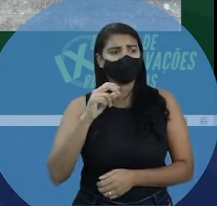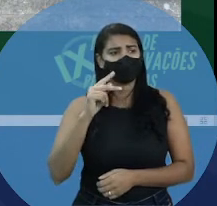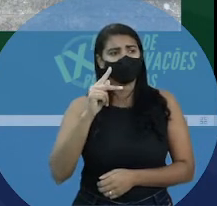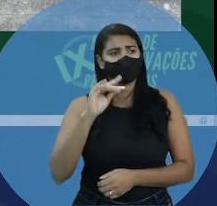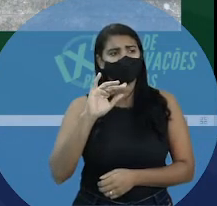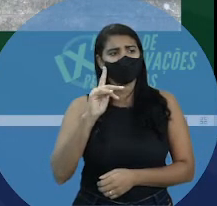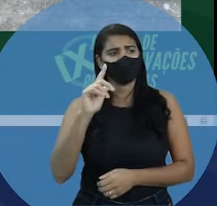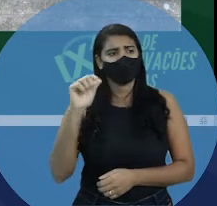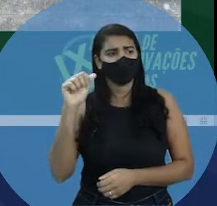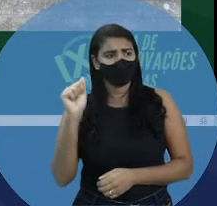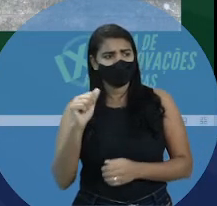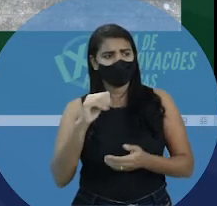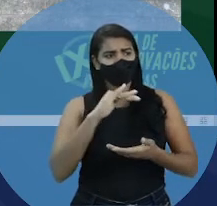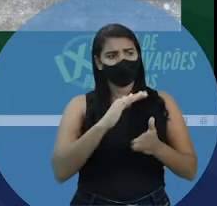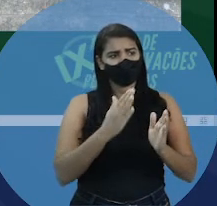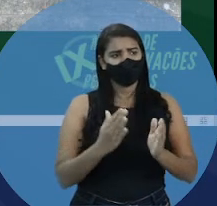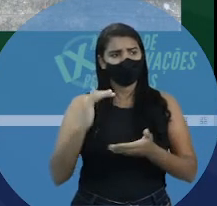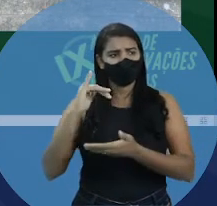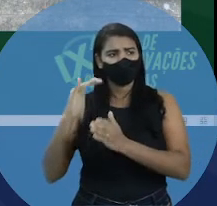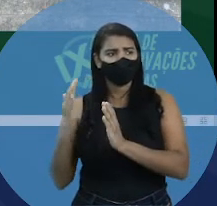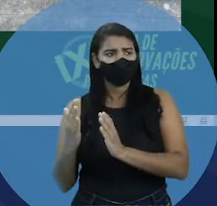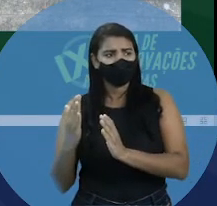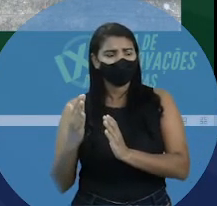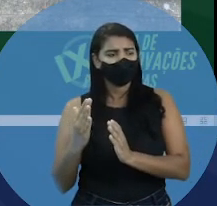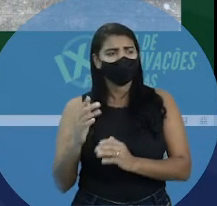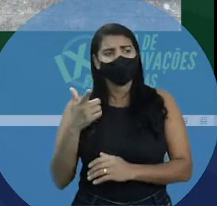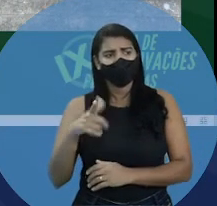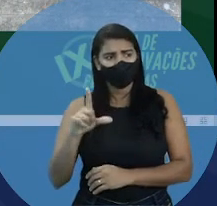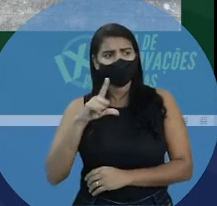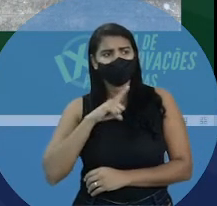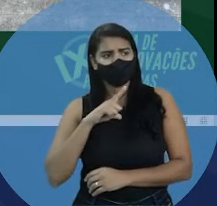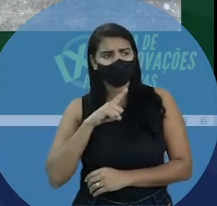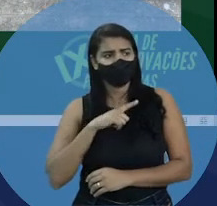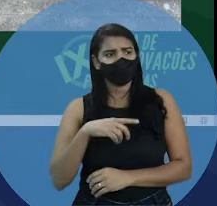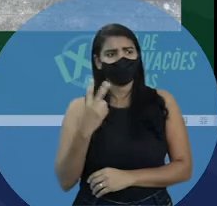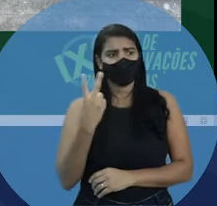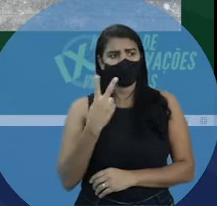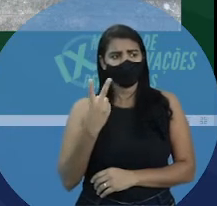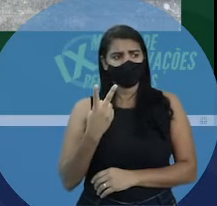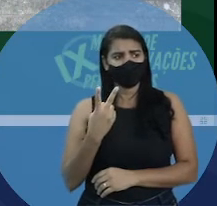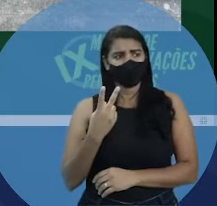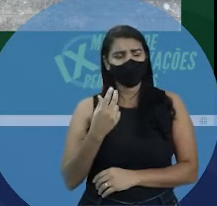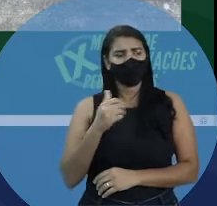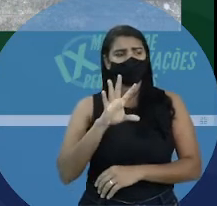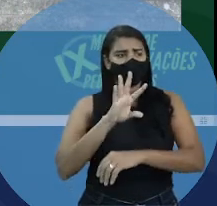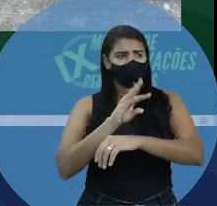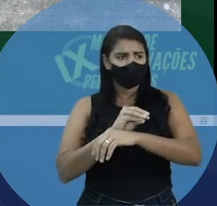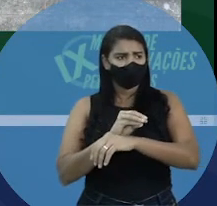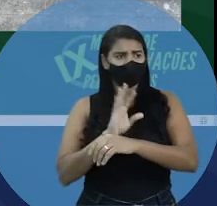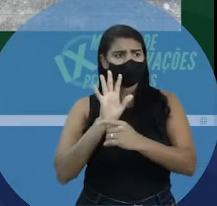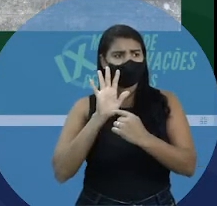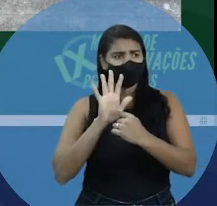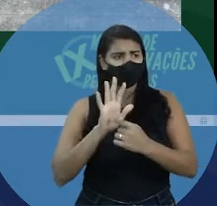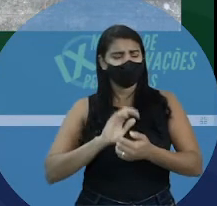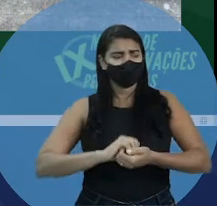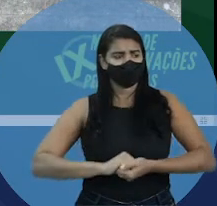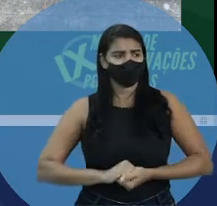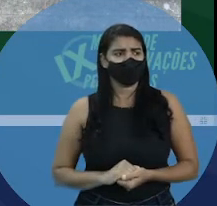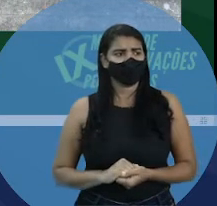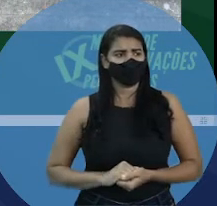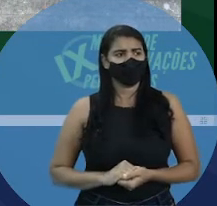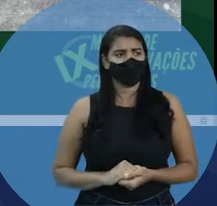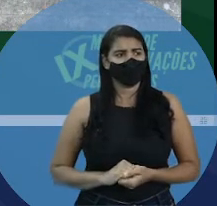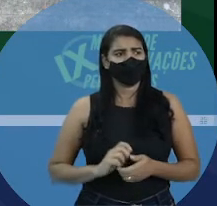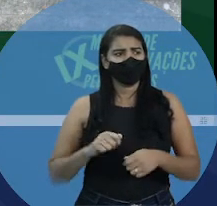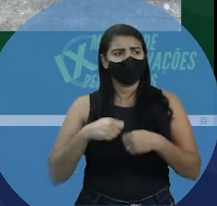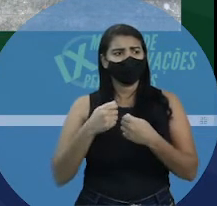nos jarros e onde a gente tinha as baterias nos jarros, né? Então, essas duas primeiras imagens, né, tem uma evidência muito forte